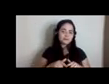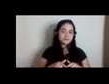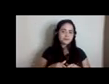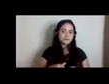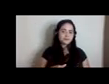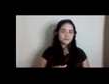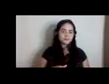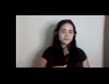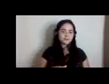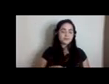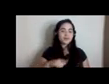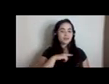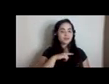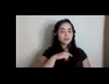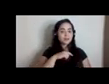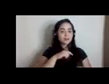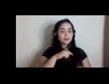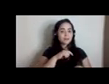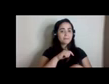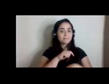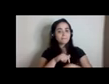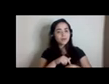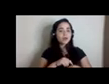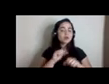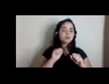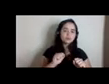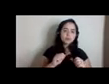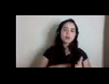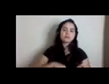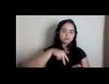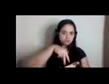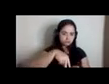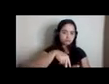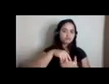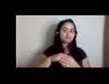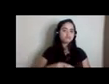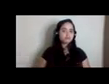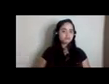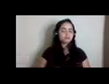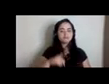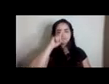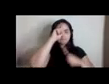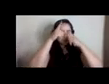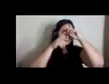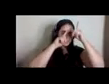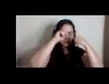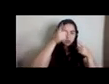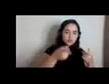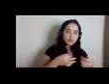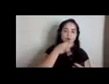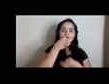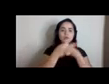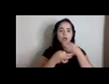em que haverão momentos em que ele pode se posicionar de modo criativo, crítico